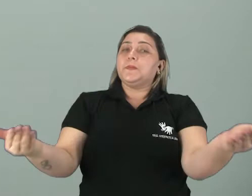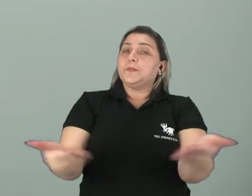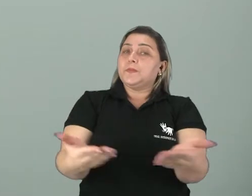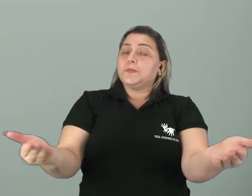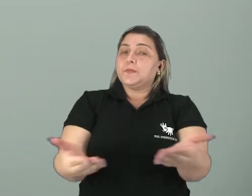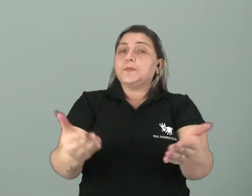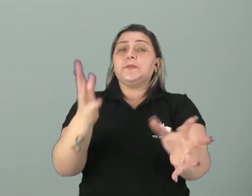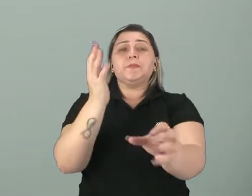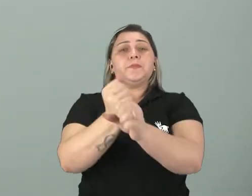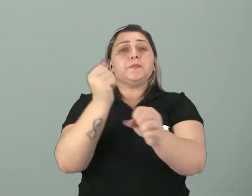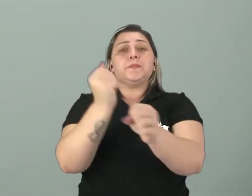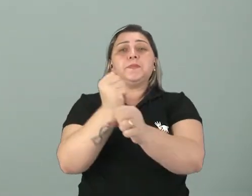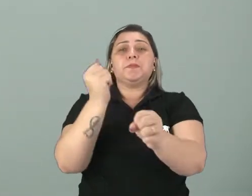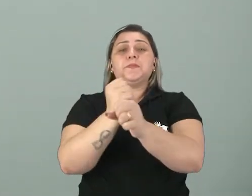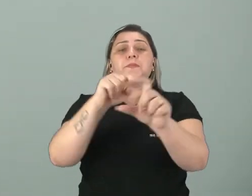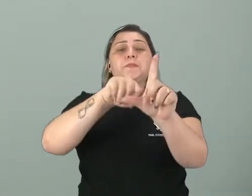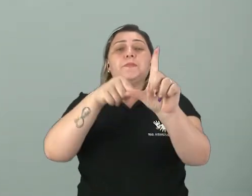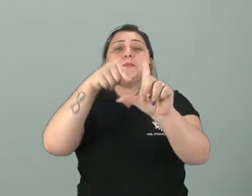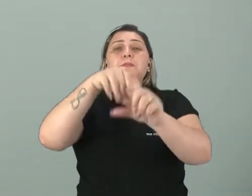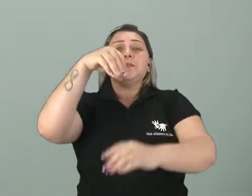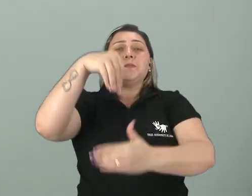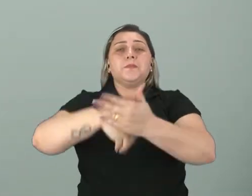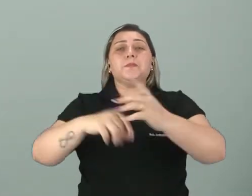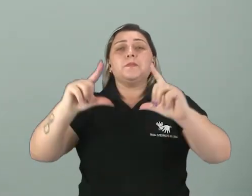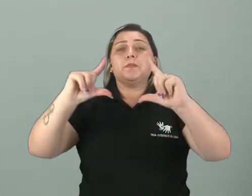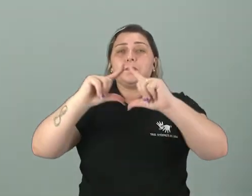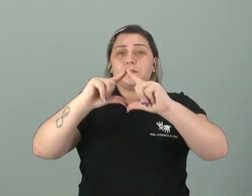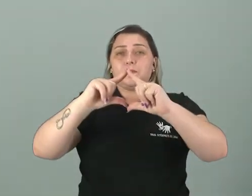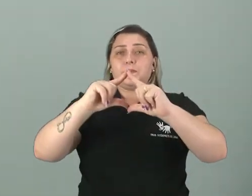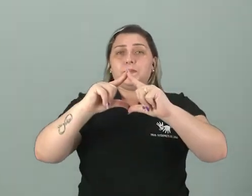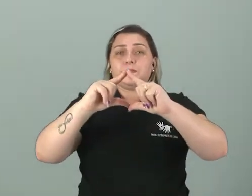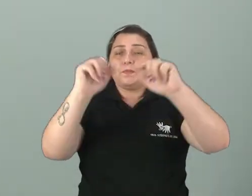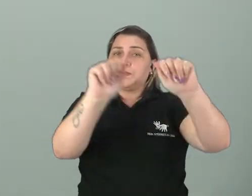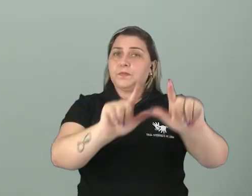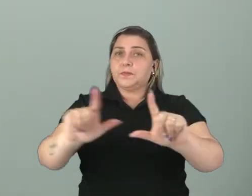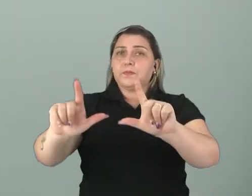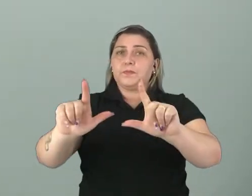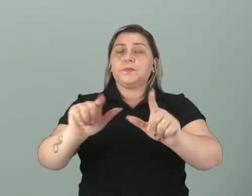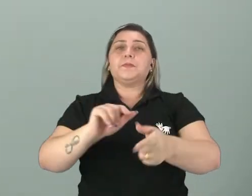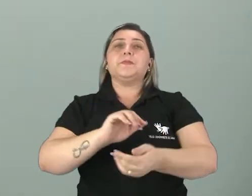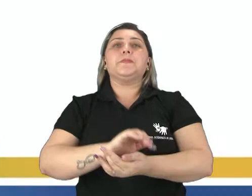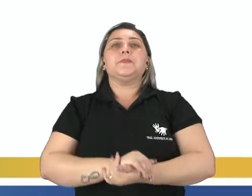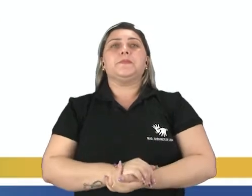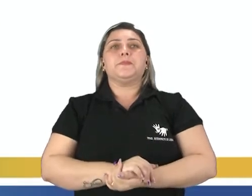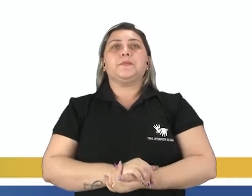sobre soma dos ângulos internos de um triângulo. Então acompanhe comigo aí na sua tela.